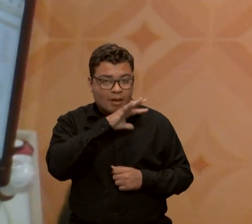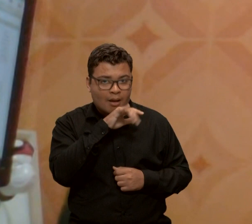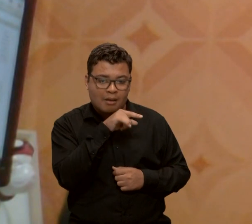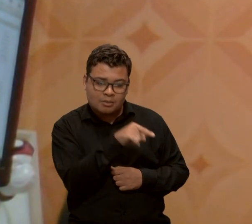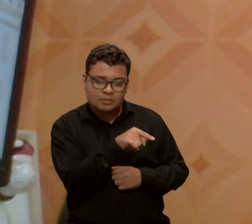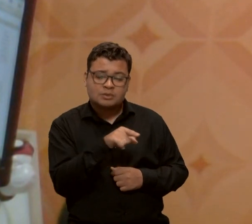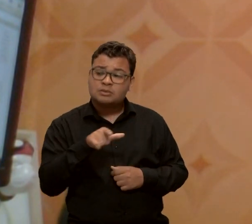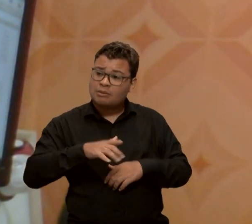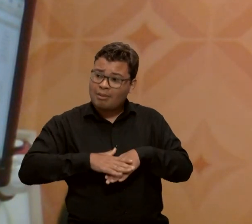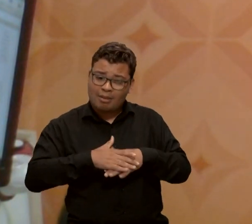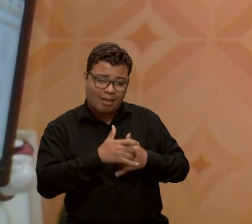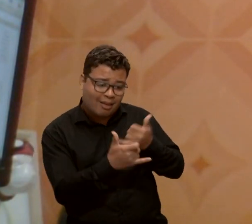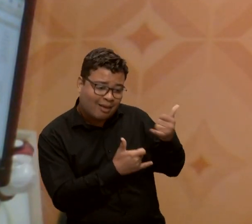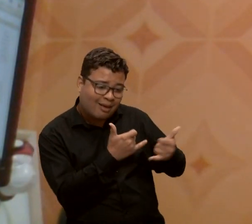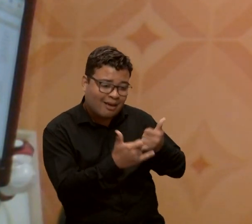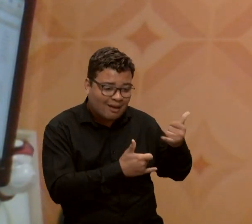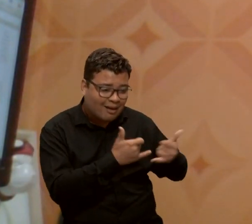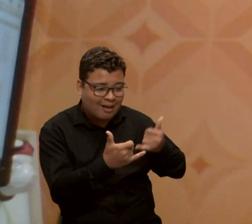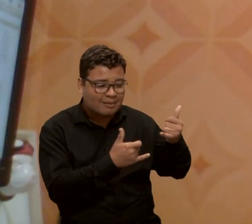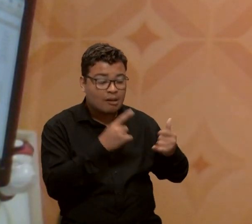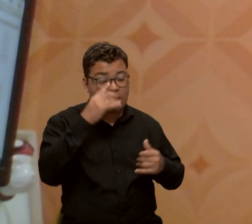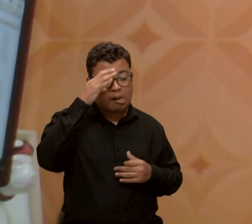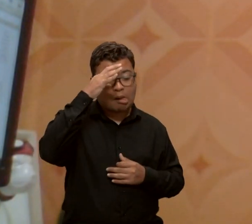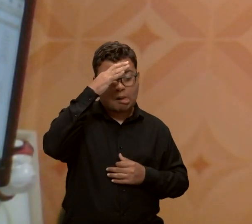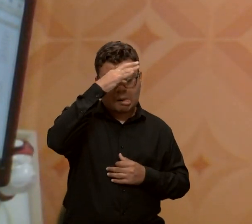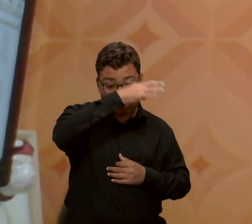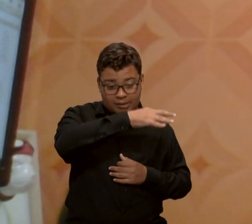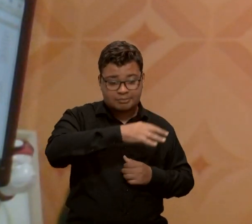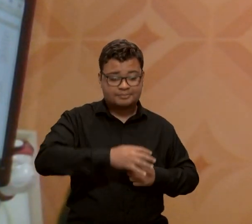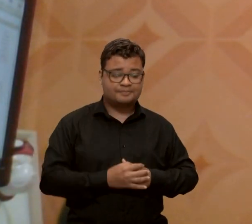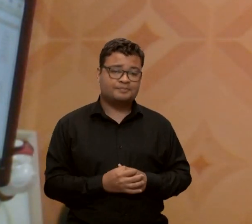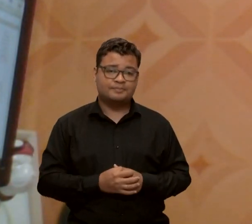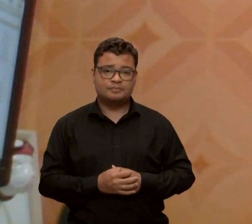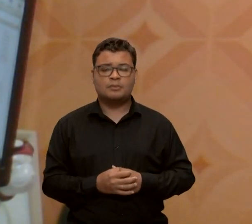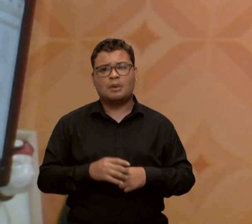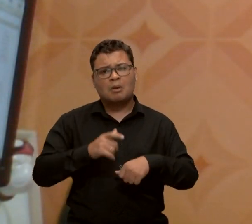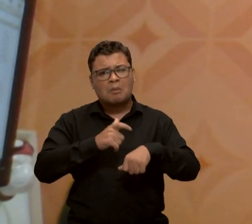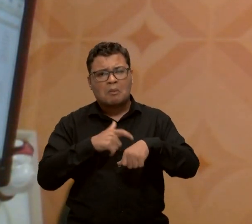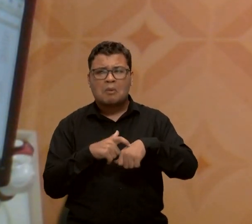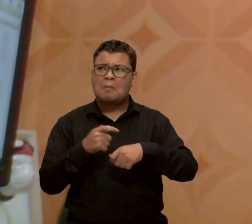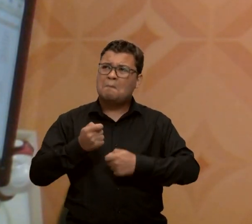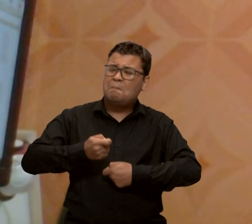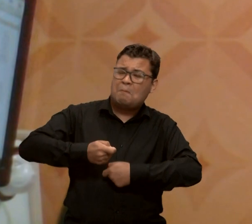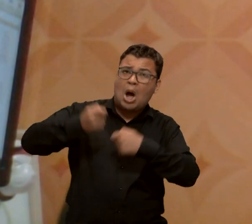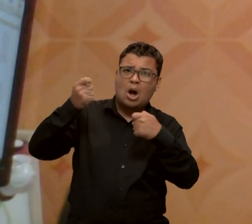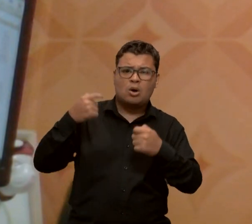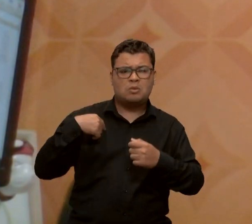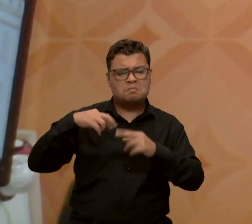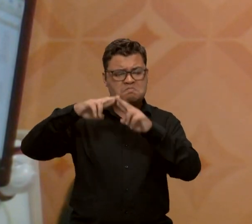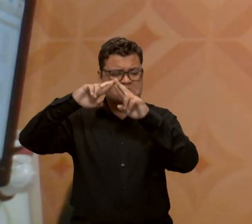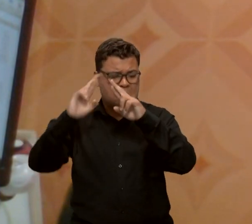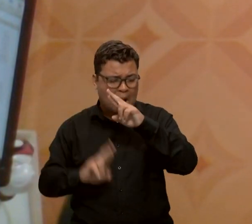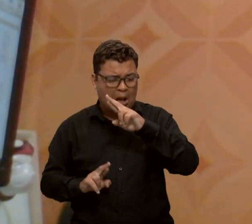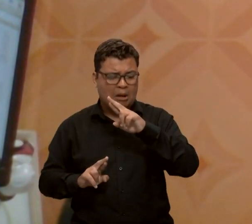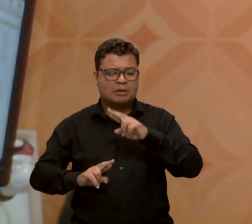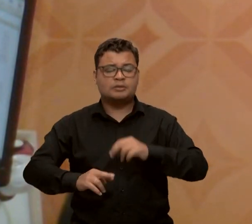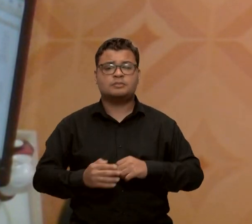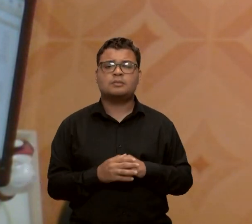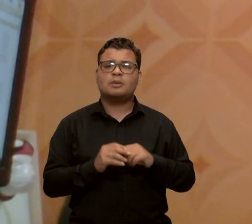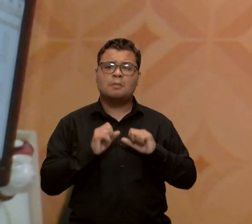no momento, né, dos fogos ou mesmo de trovoadas. Então, essa distração ela pode ser tanto por meio